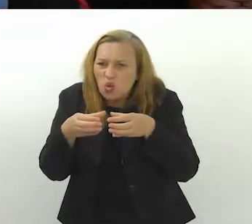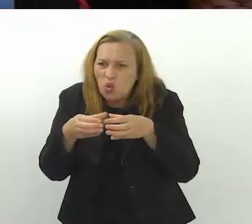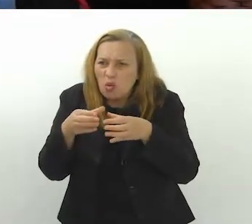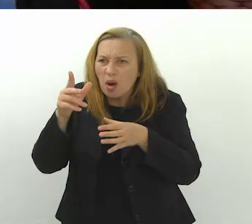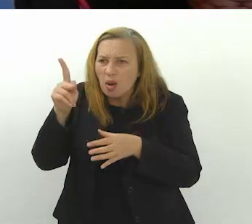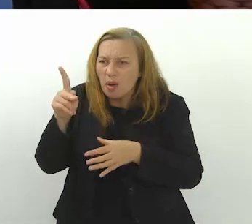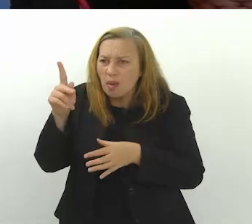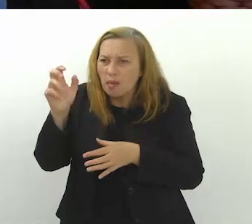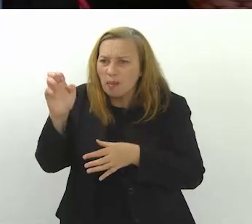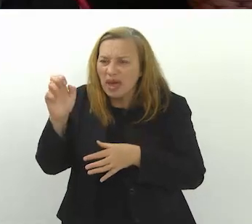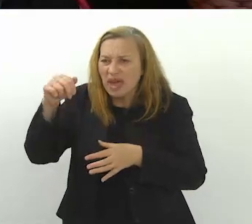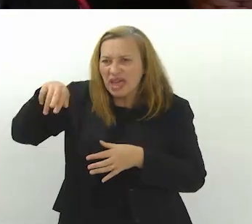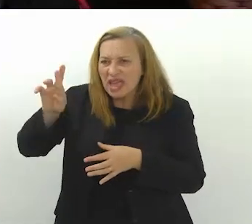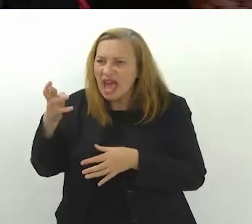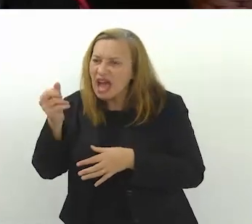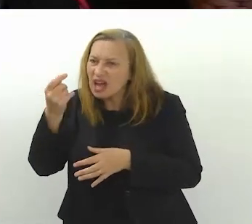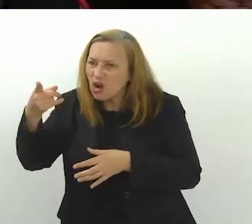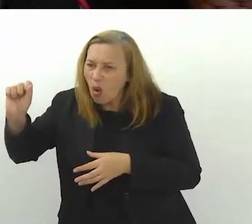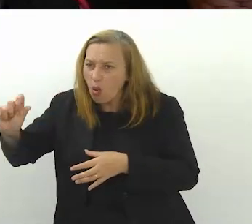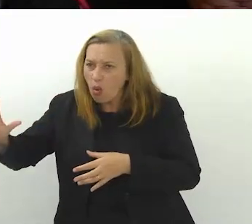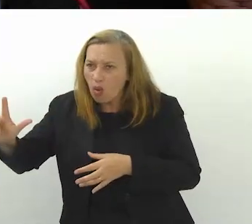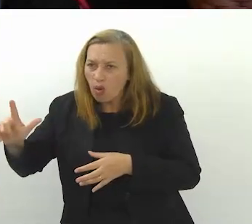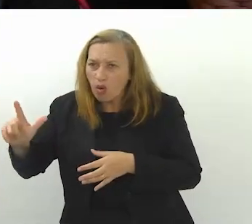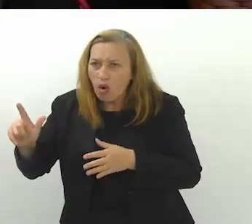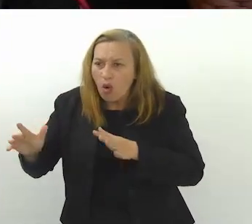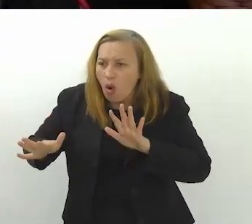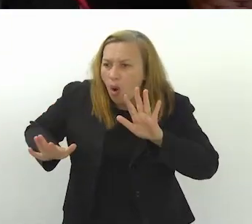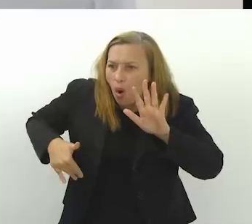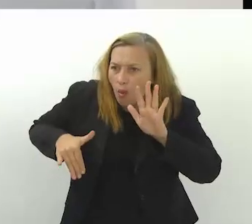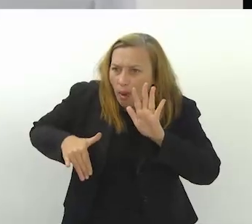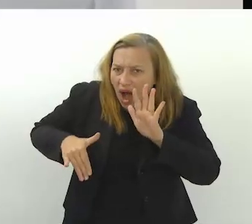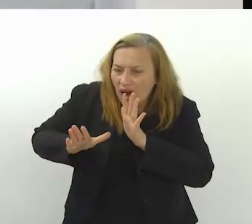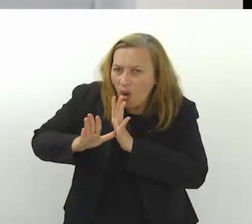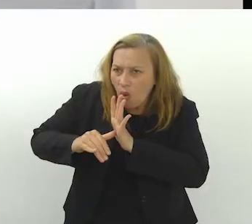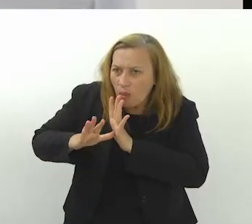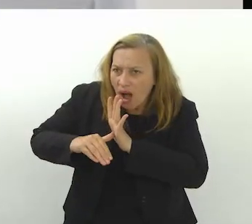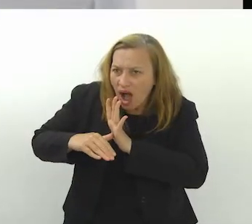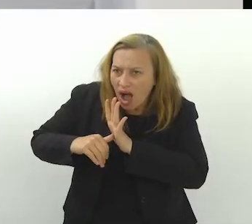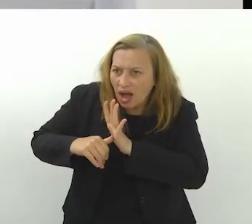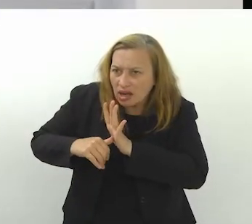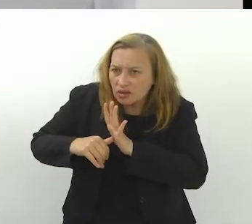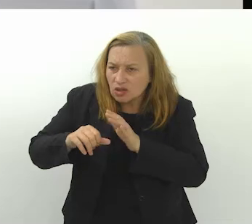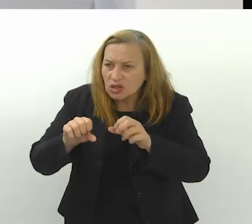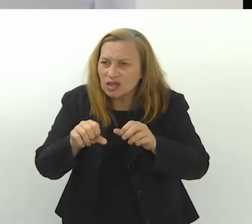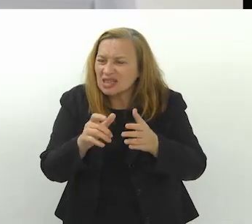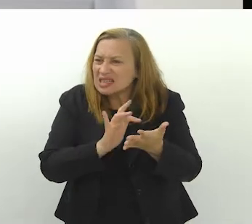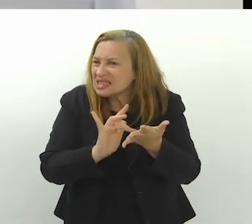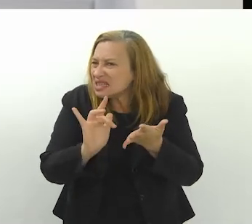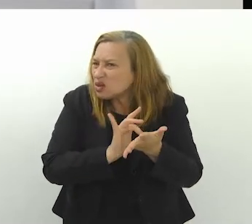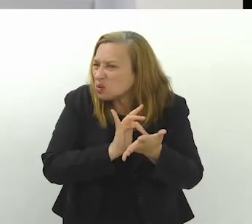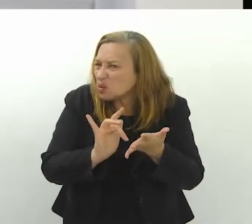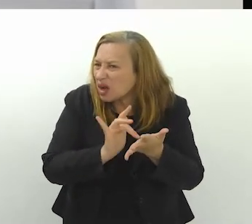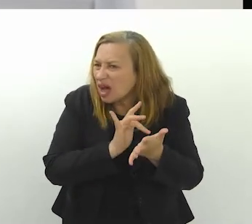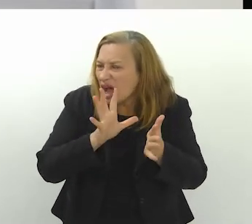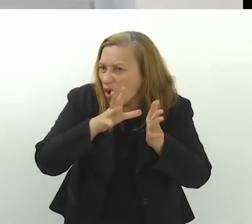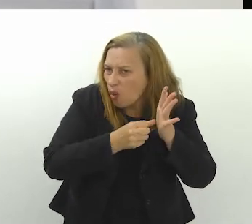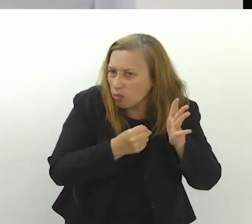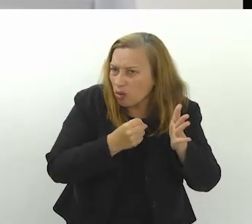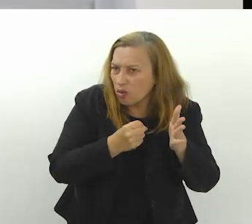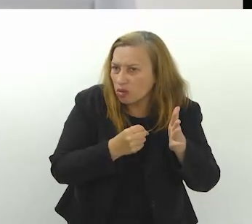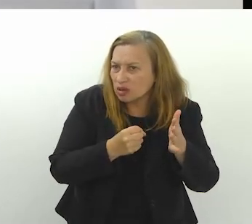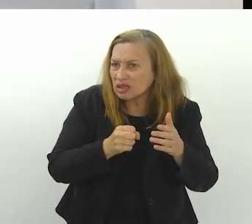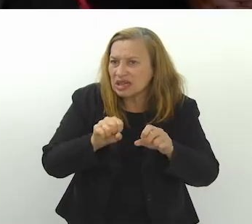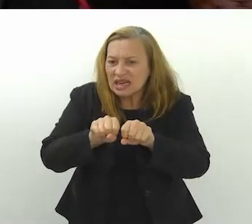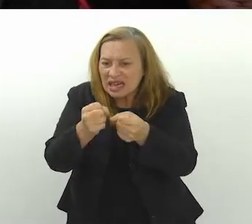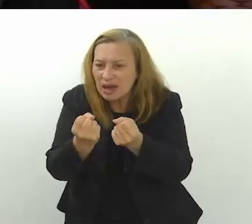roubaram quiosque, quebraram o quiosque, teve um sujeito que roubou um celular também.